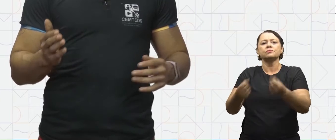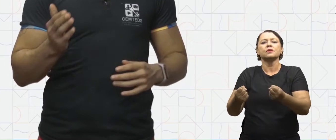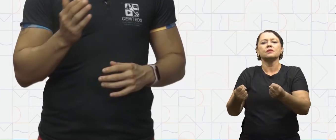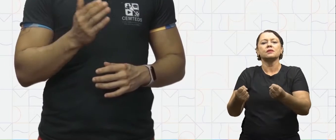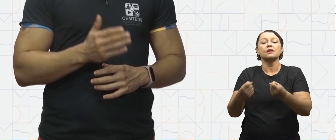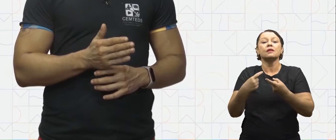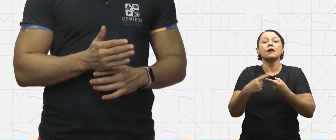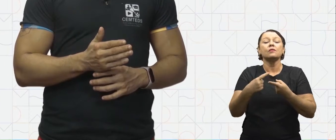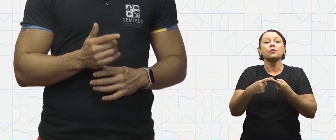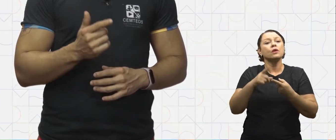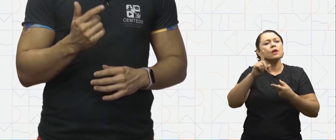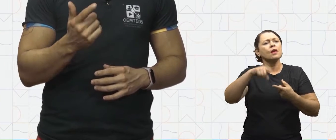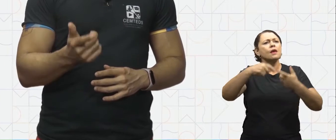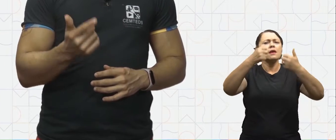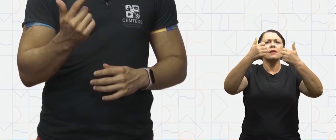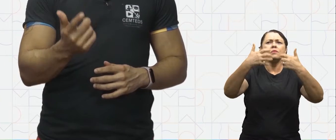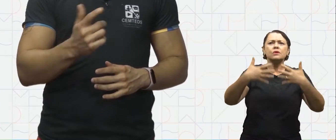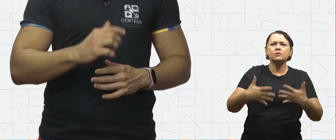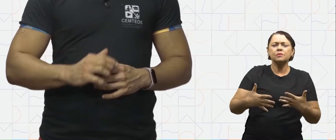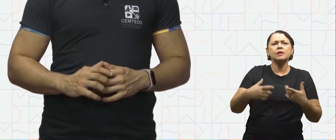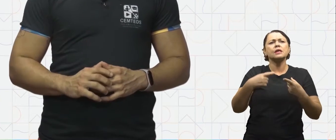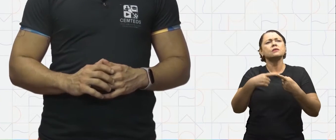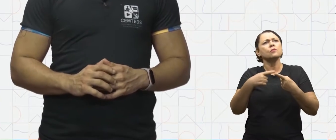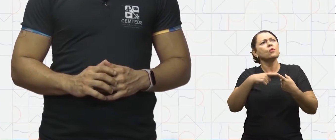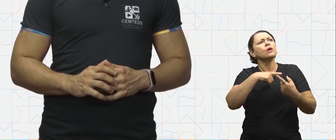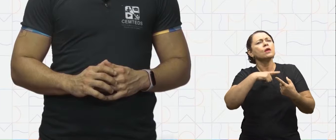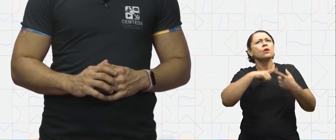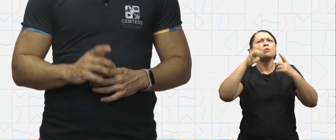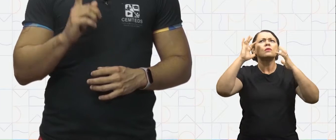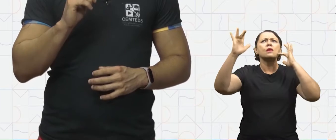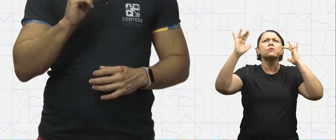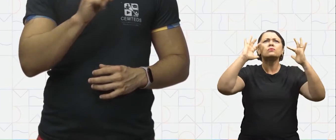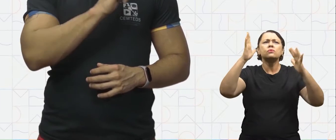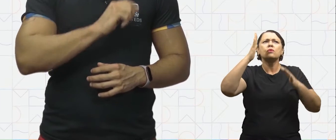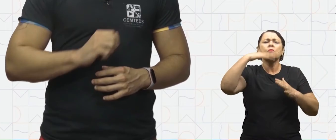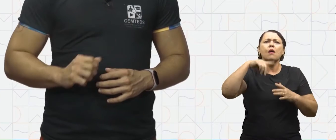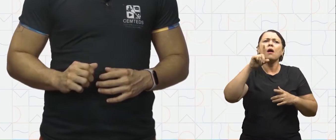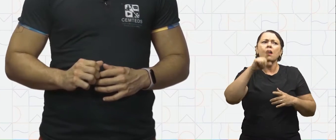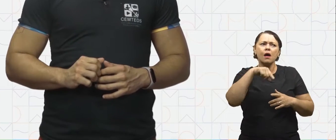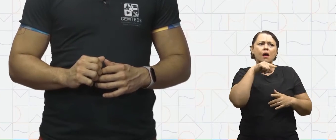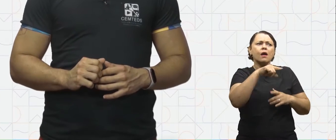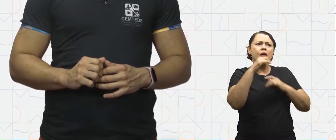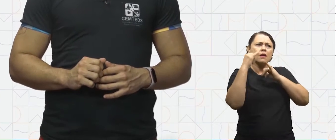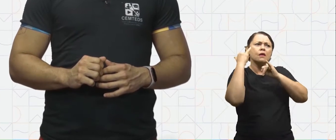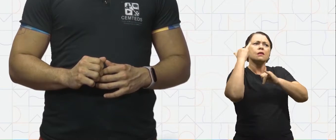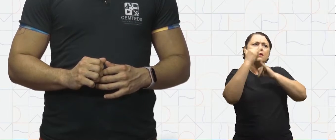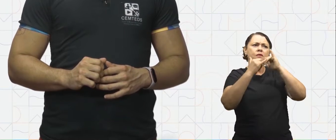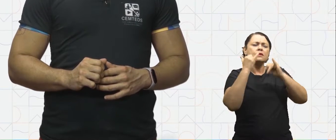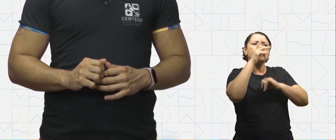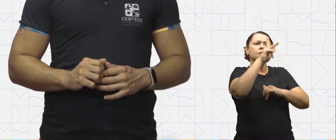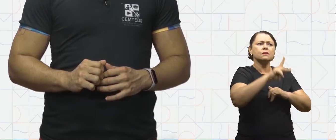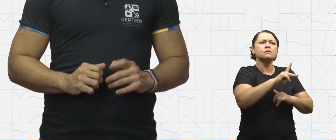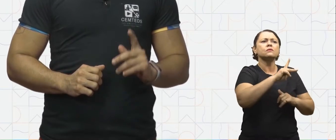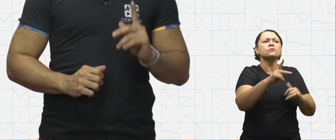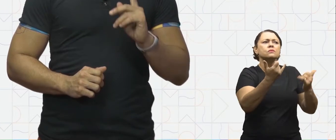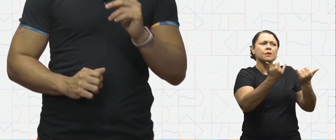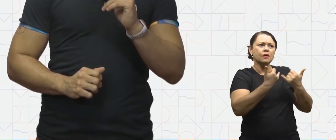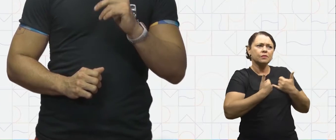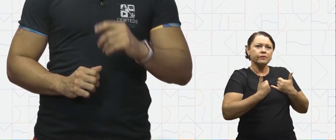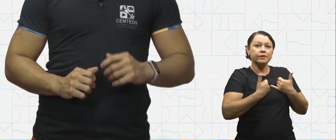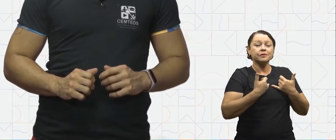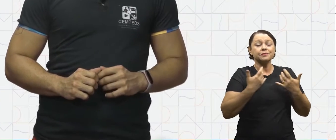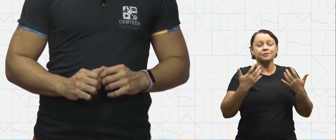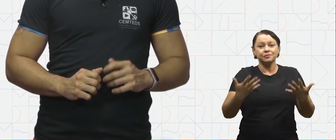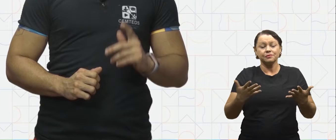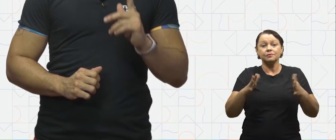servia como explicação do porquê deles terem pesadelos. Mas isso me lembrou uma outra lenda amazônica. Mas